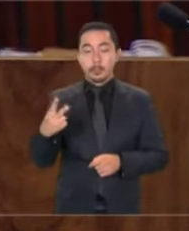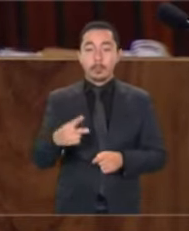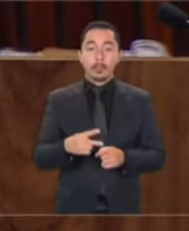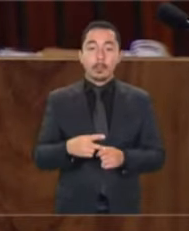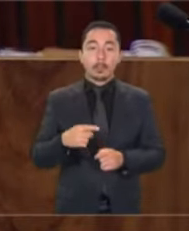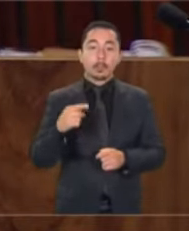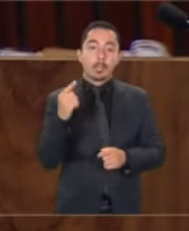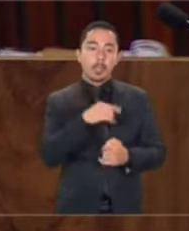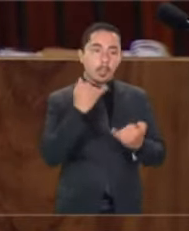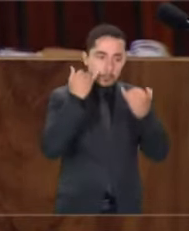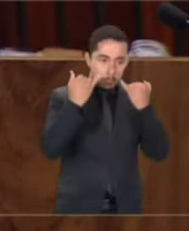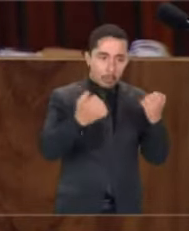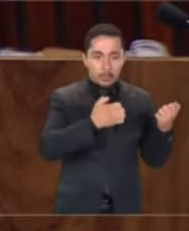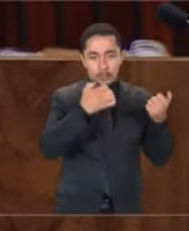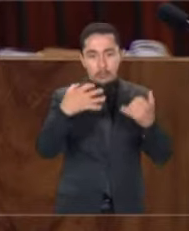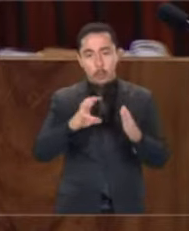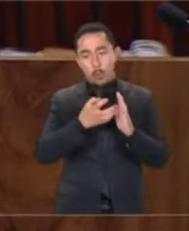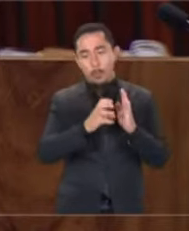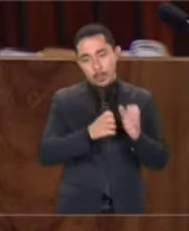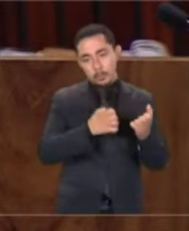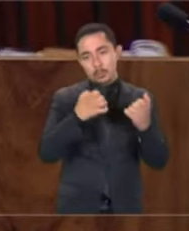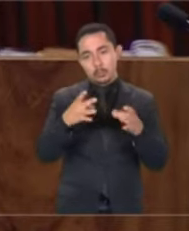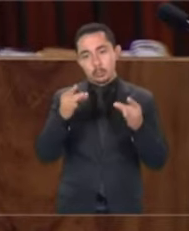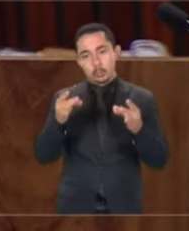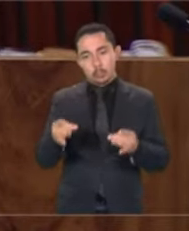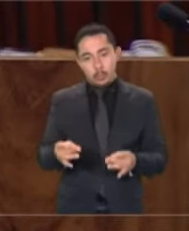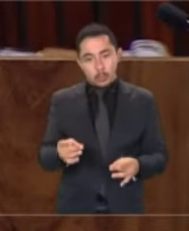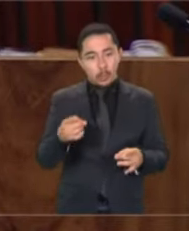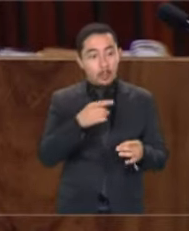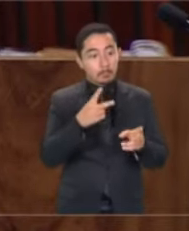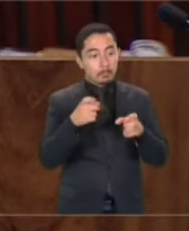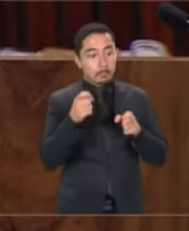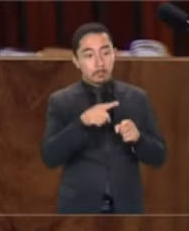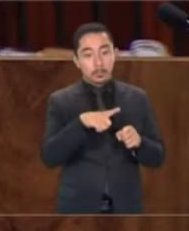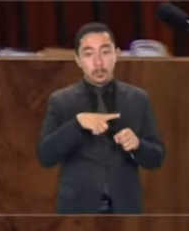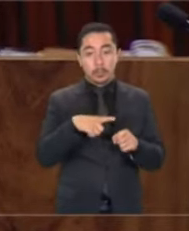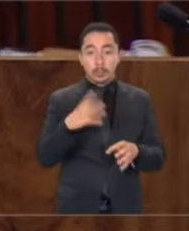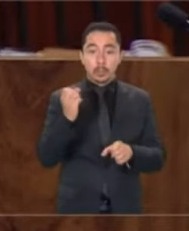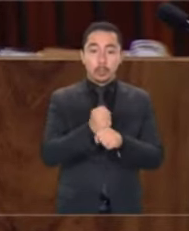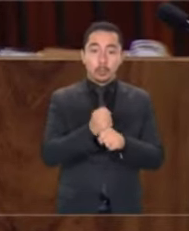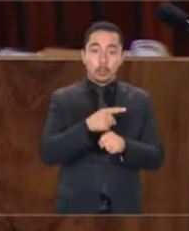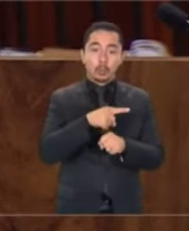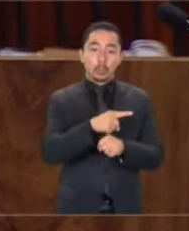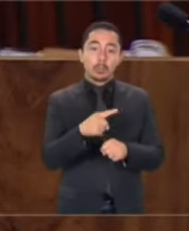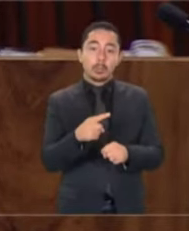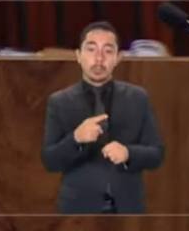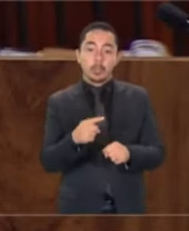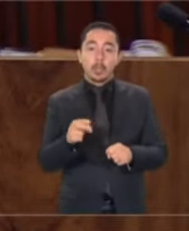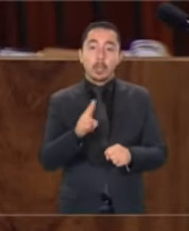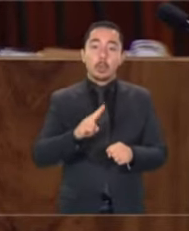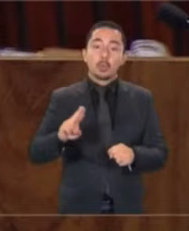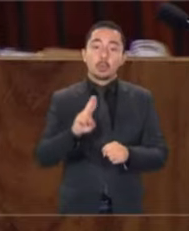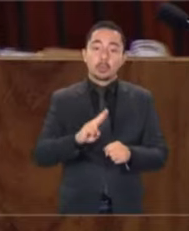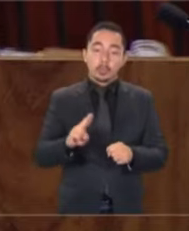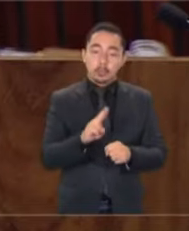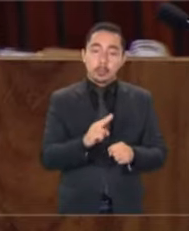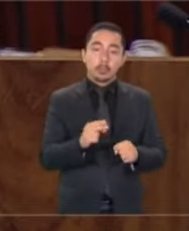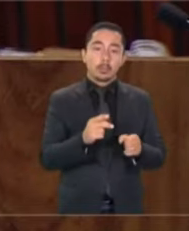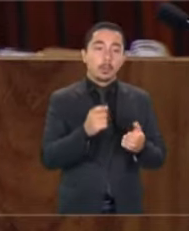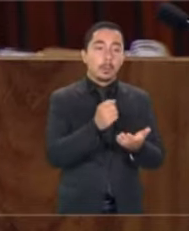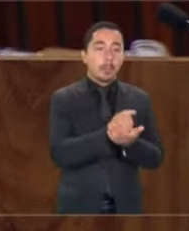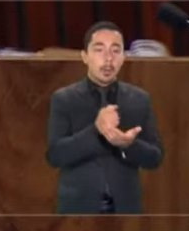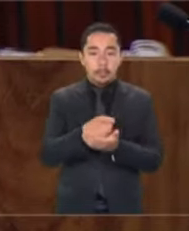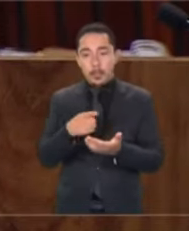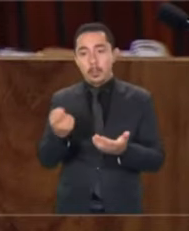fornecidas pelo partido e da documentação apresentada, verifica-se a comprovação do recolhimento do montante indevidamente utilizado para quitação de multas e